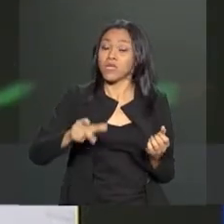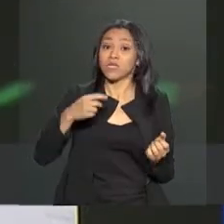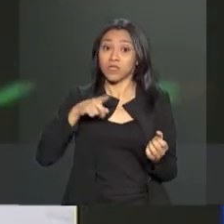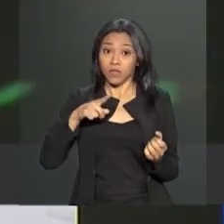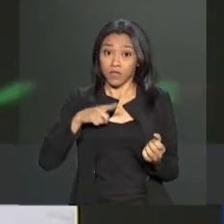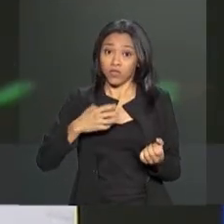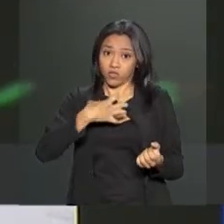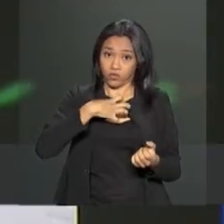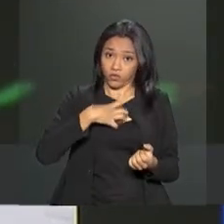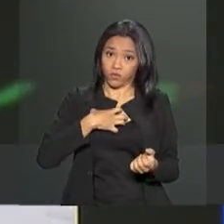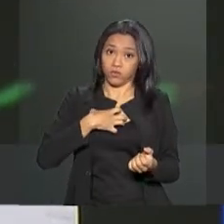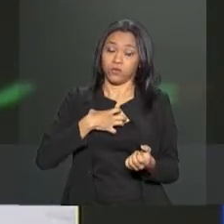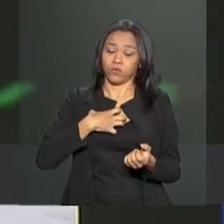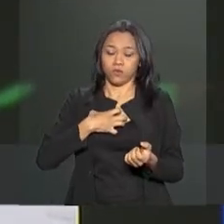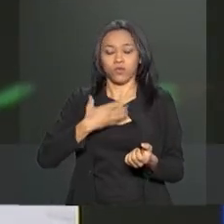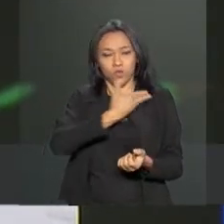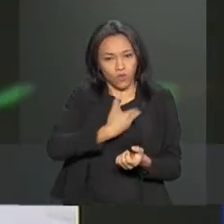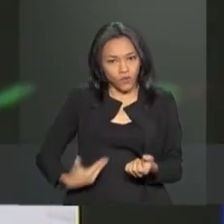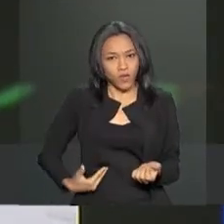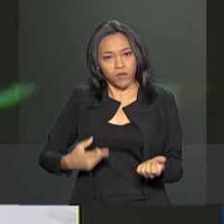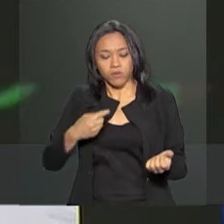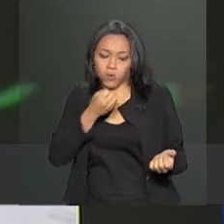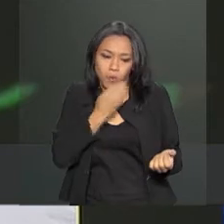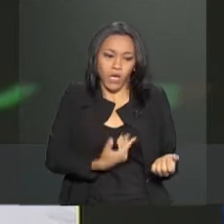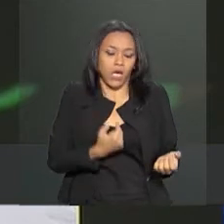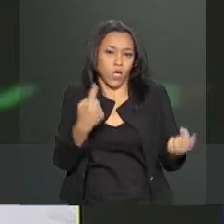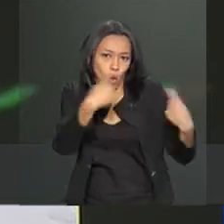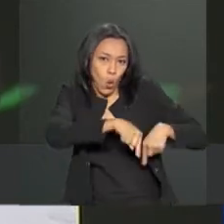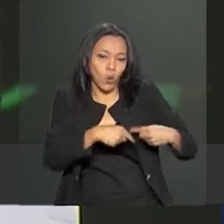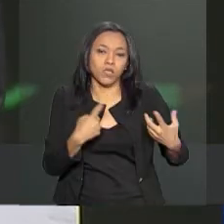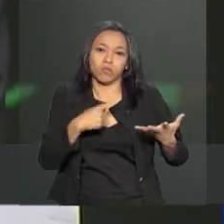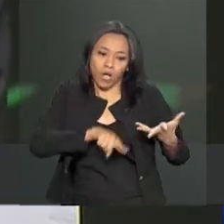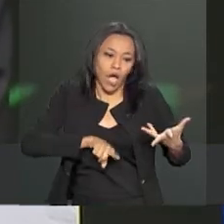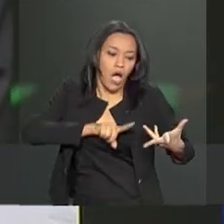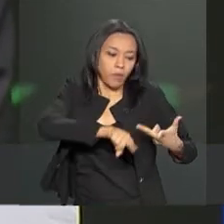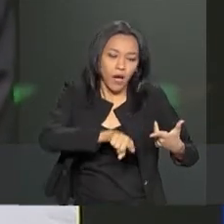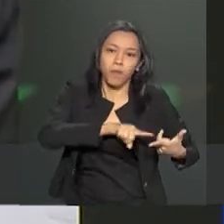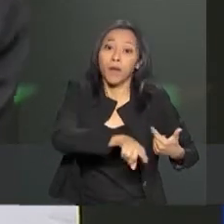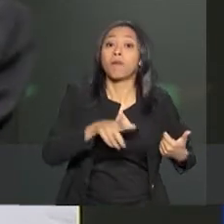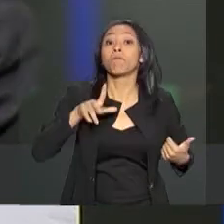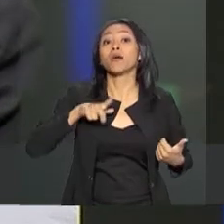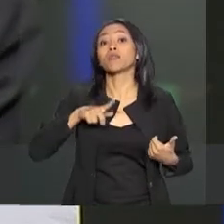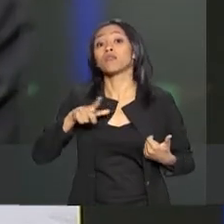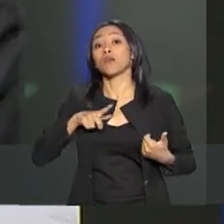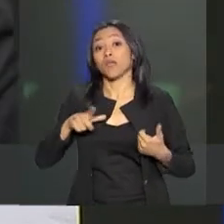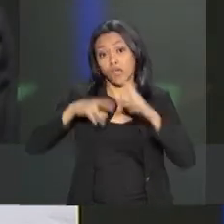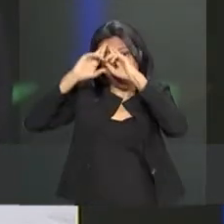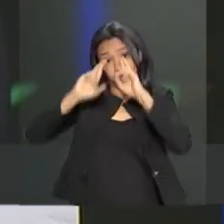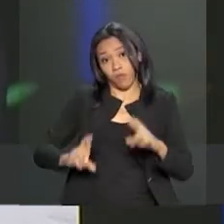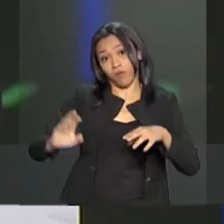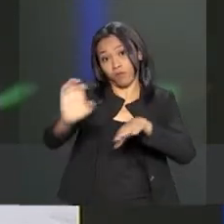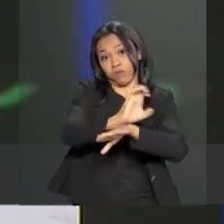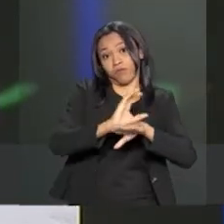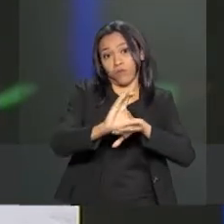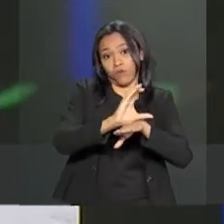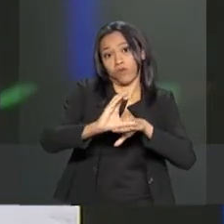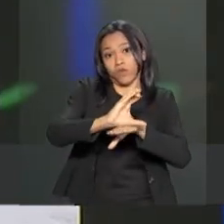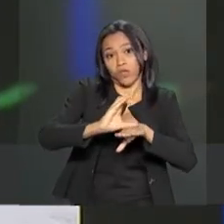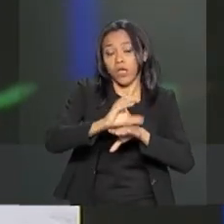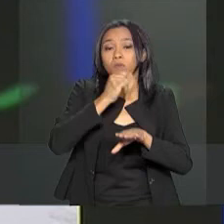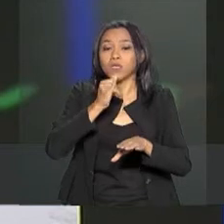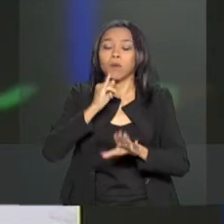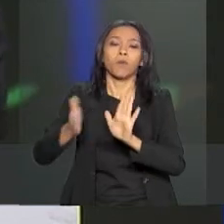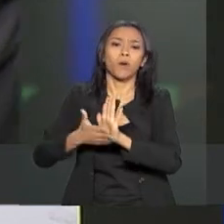governo, que podem ser contestados, mas tem atos de Estado. Por exemplo, previdência social,